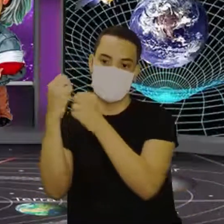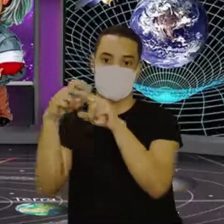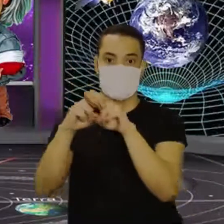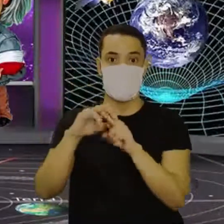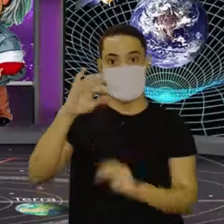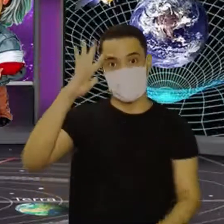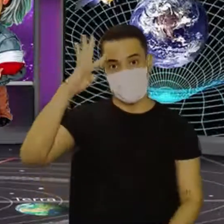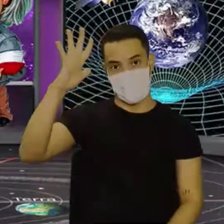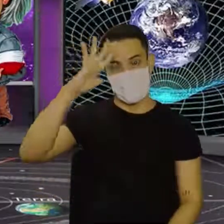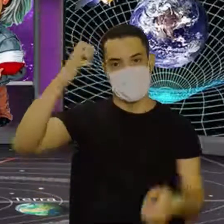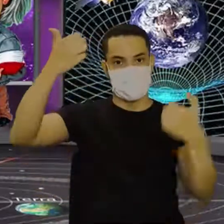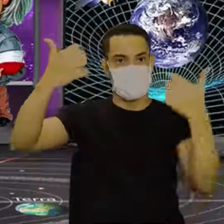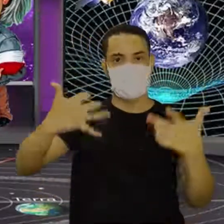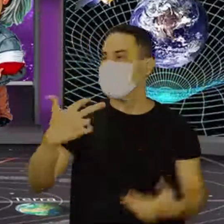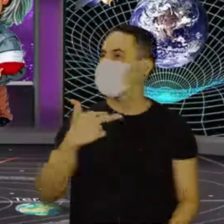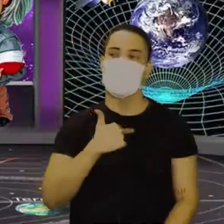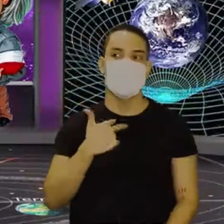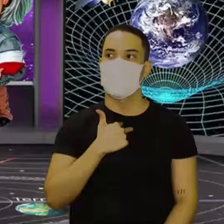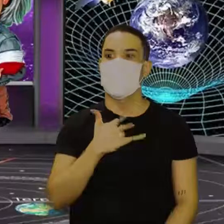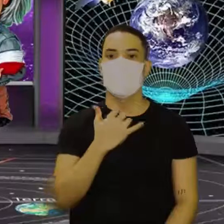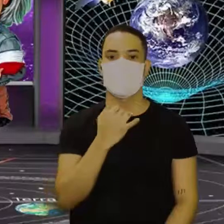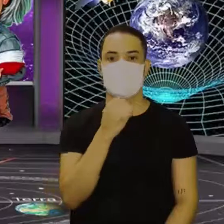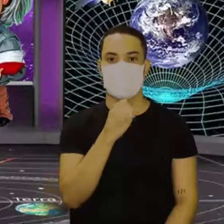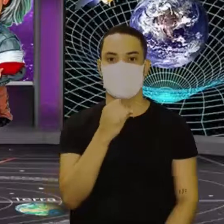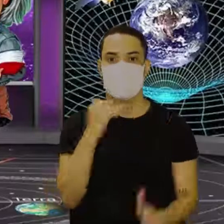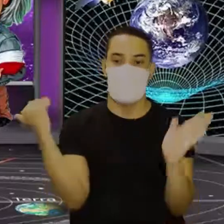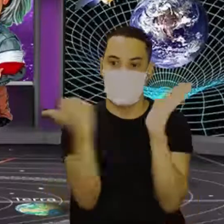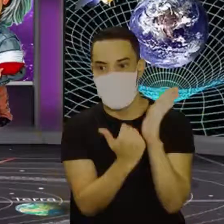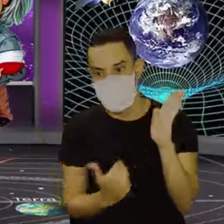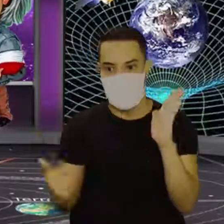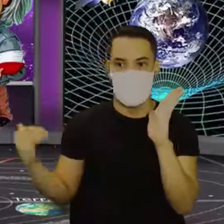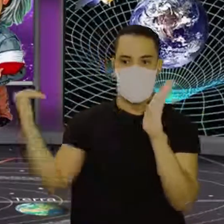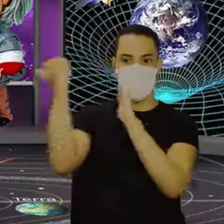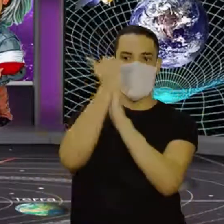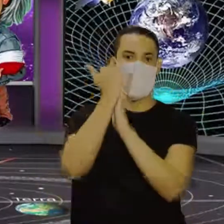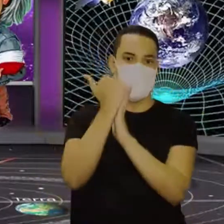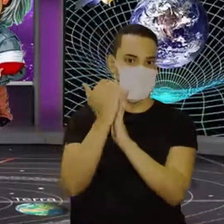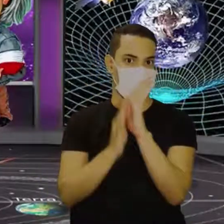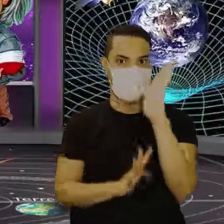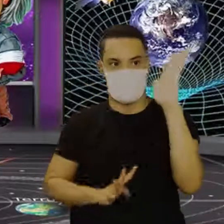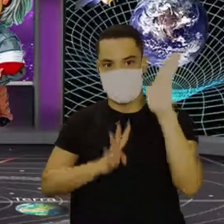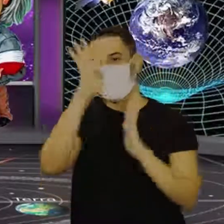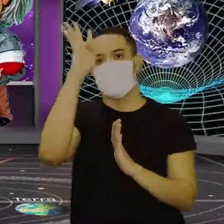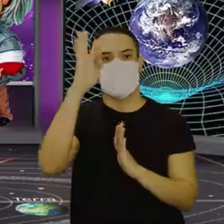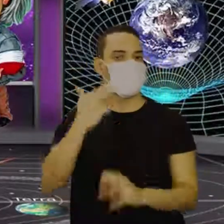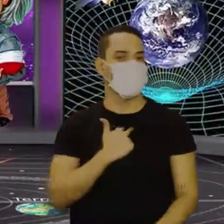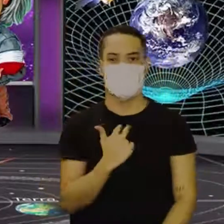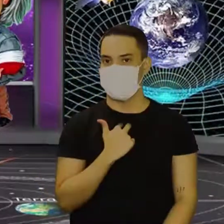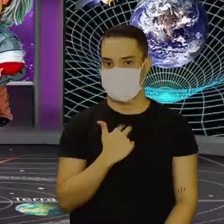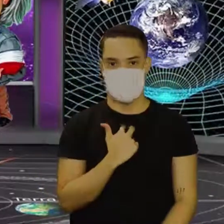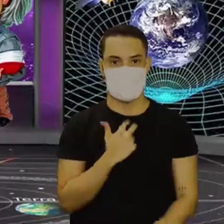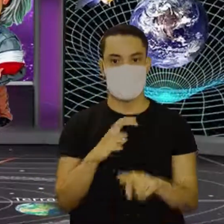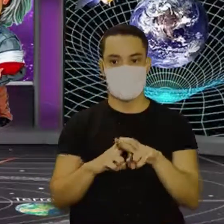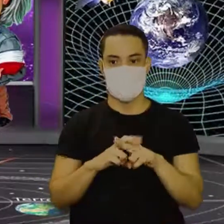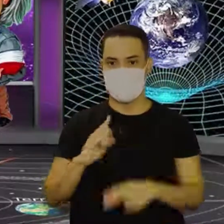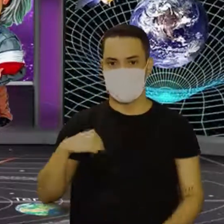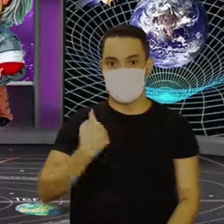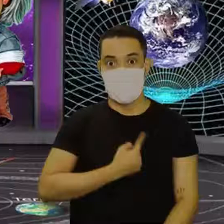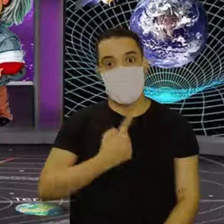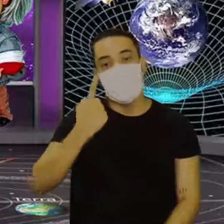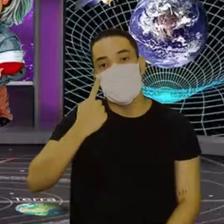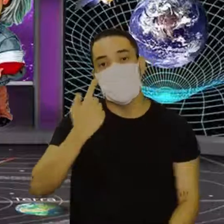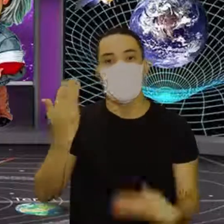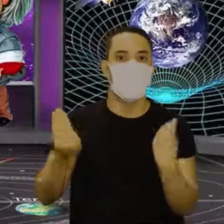você não pode ter elevações bruscas, né? Que é o que exatamente acontece no real, tá bom? Então a gente vai considerar uma faixa